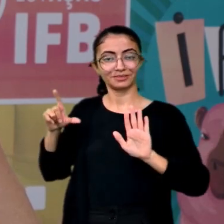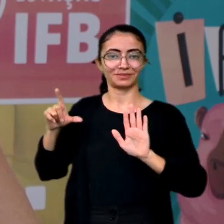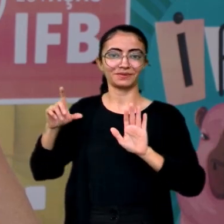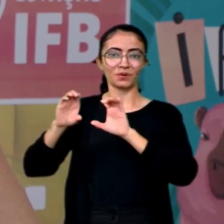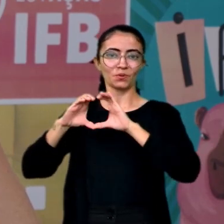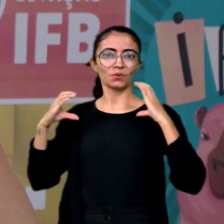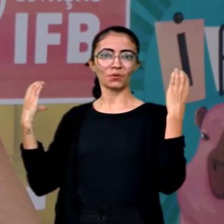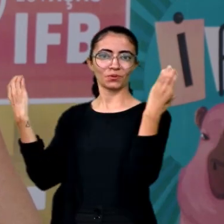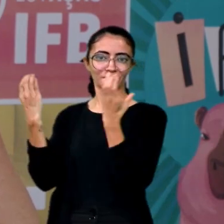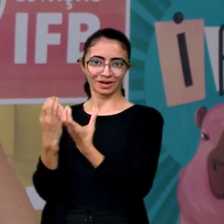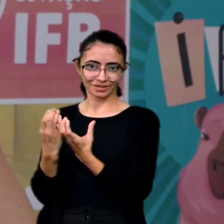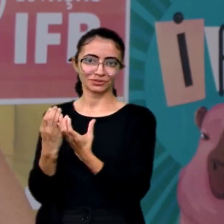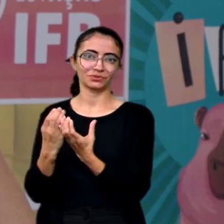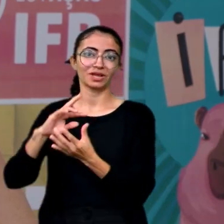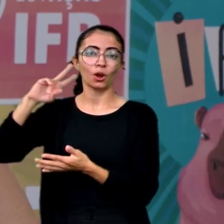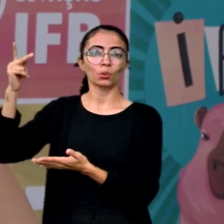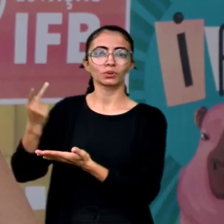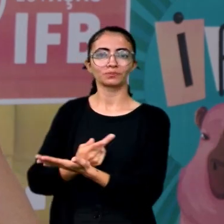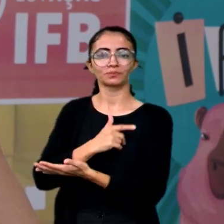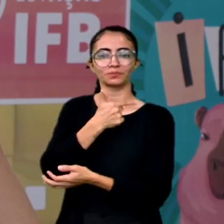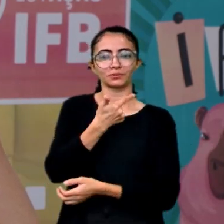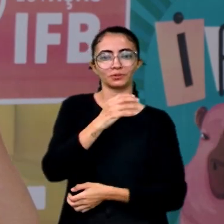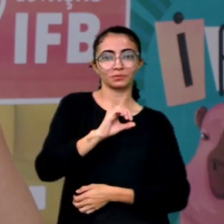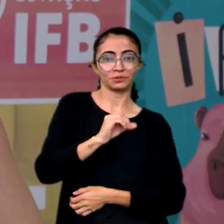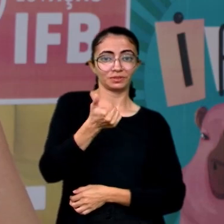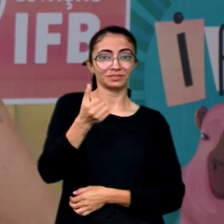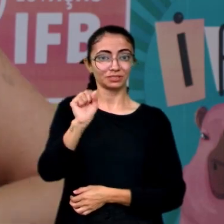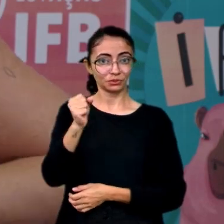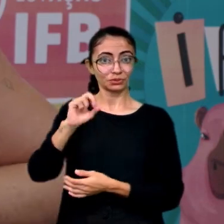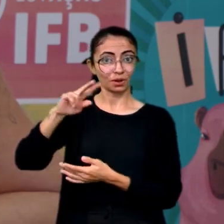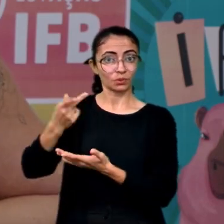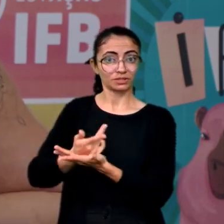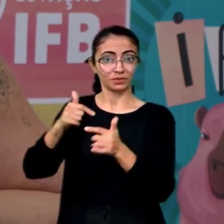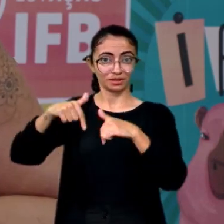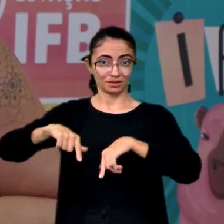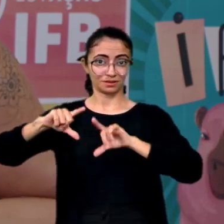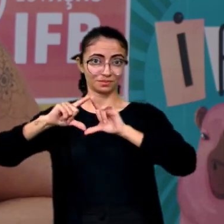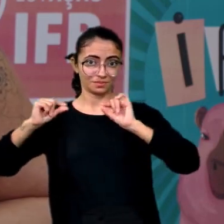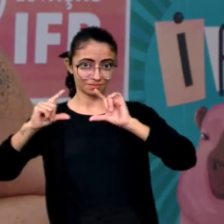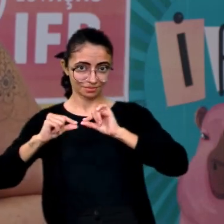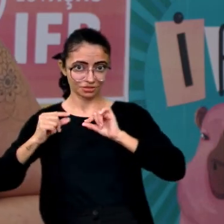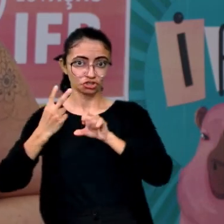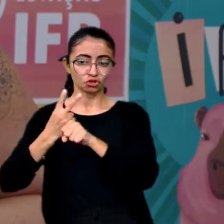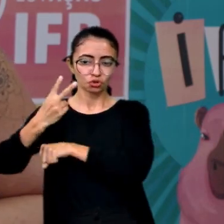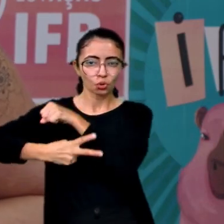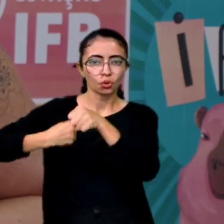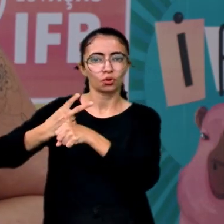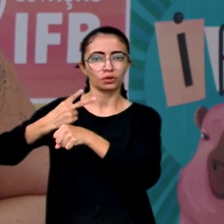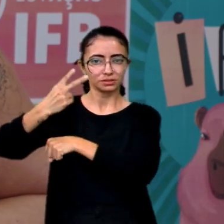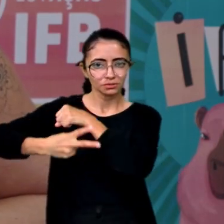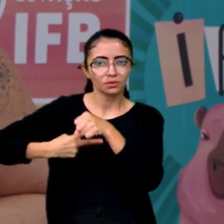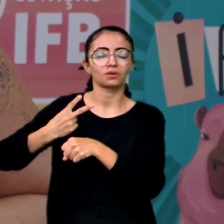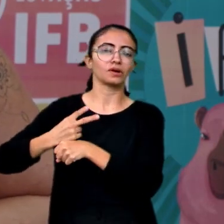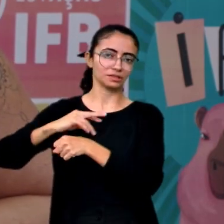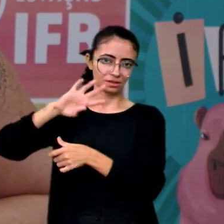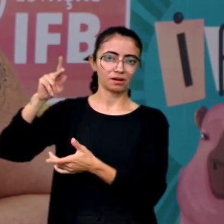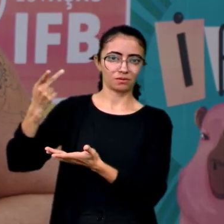que aconteceu em 2018, aqui em Brasília. Então, é um congresso que acontece de 2 em 2 anos